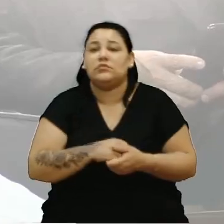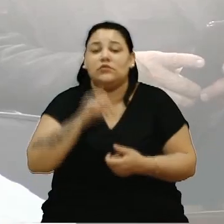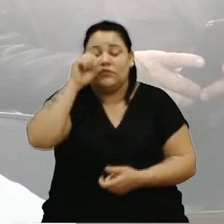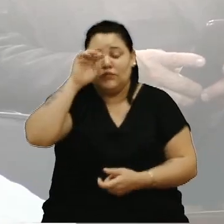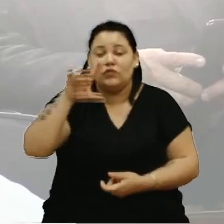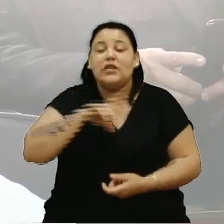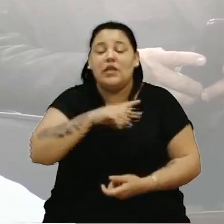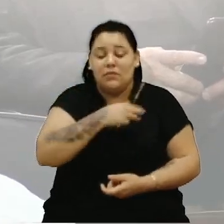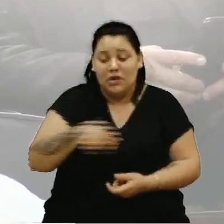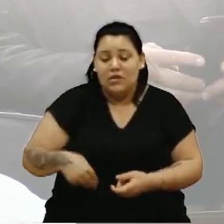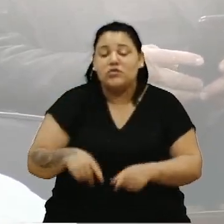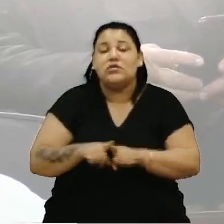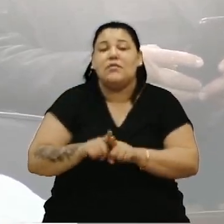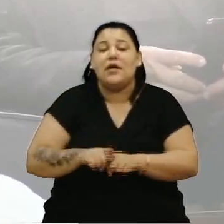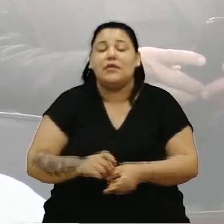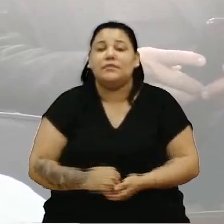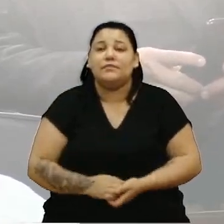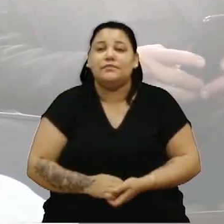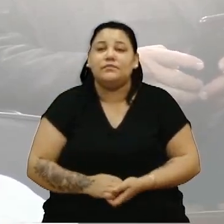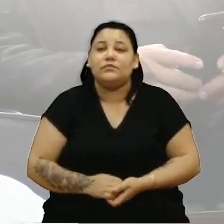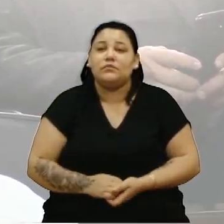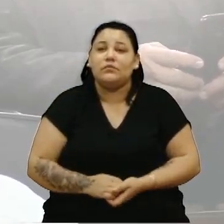ministro. O